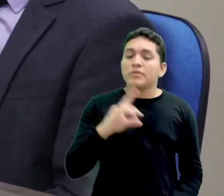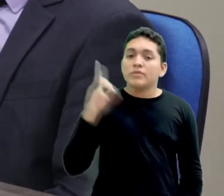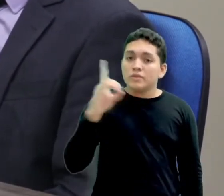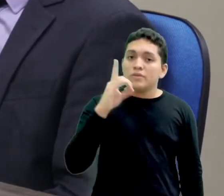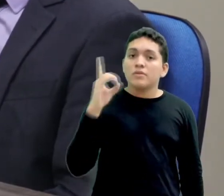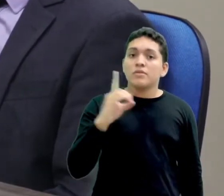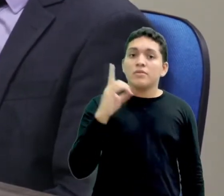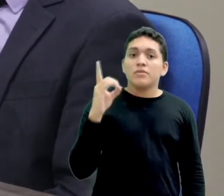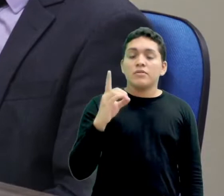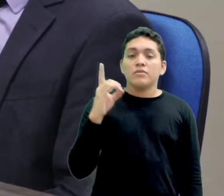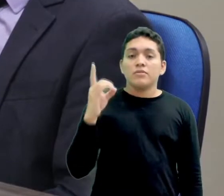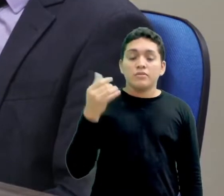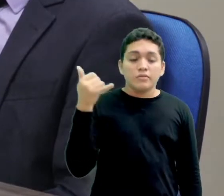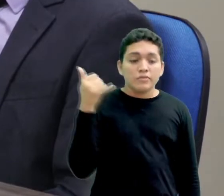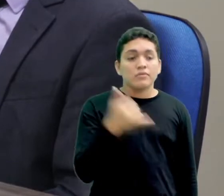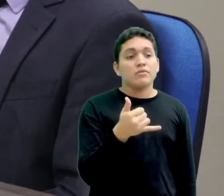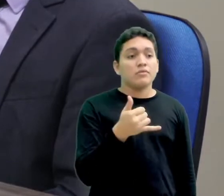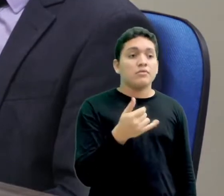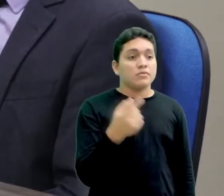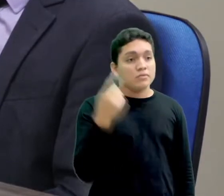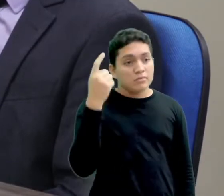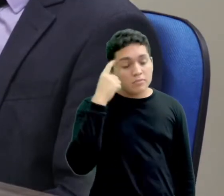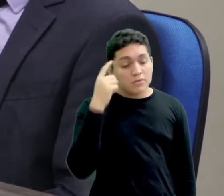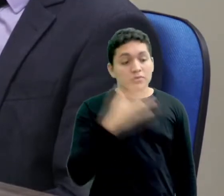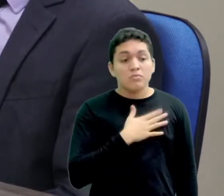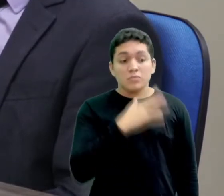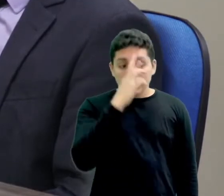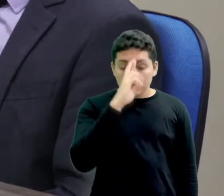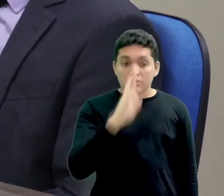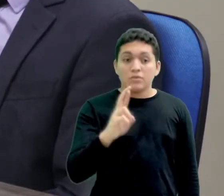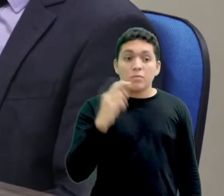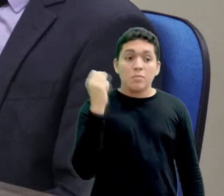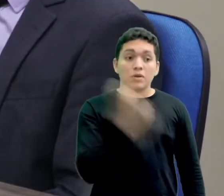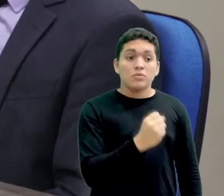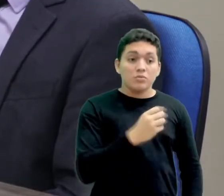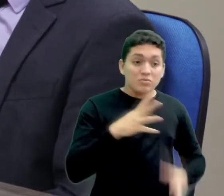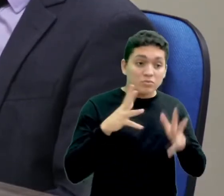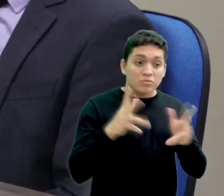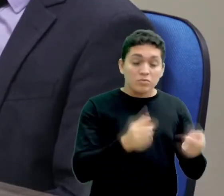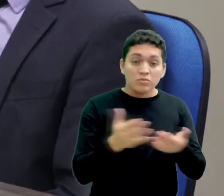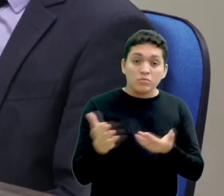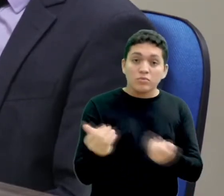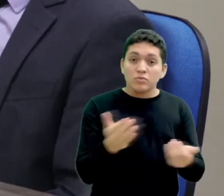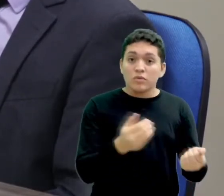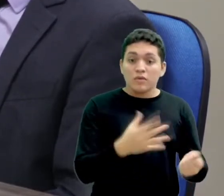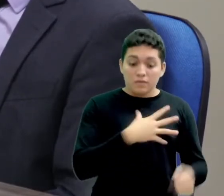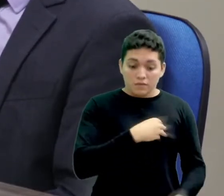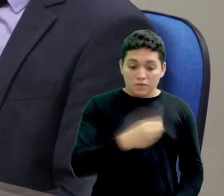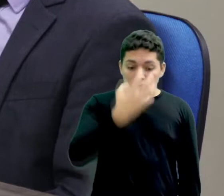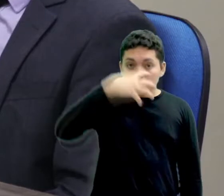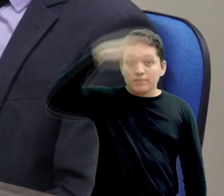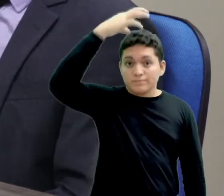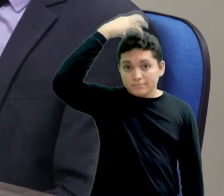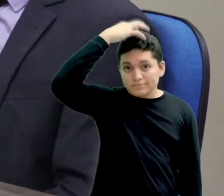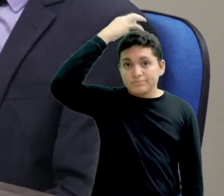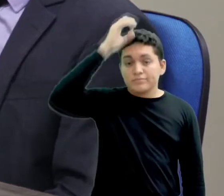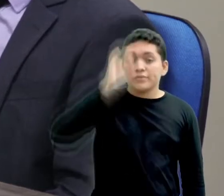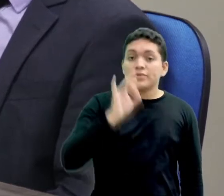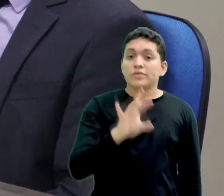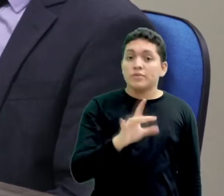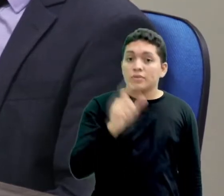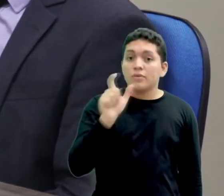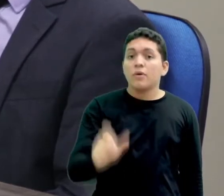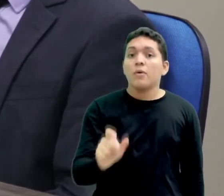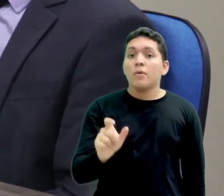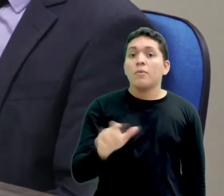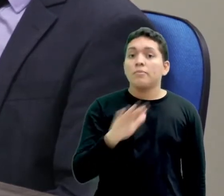tomou a palavra e disse: não pense o meu senhor que mataram a todos os jovens, filhos do rei, porque somente Aminon